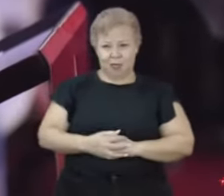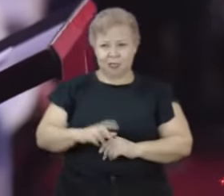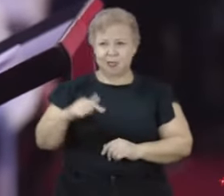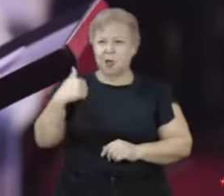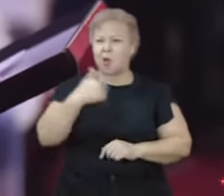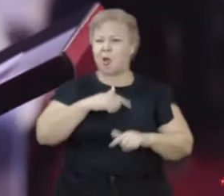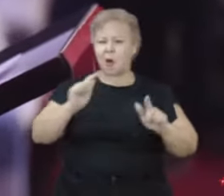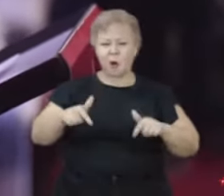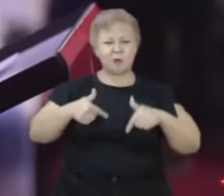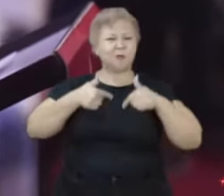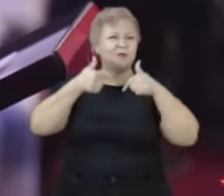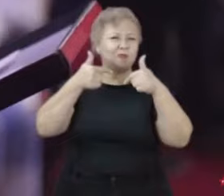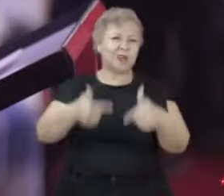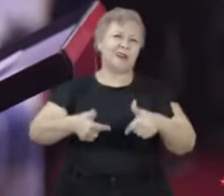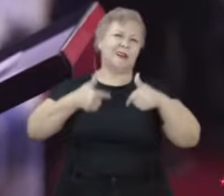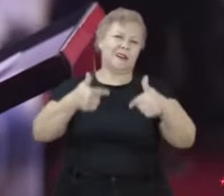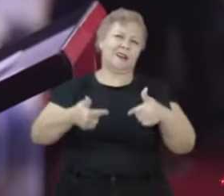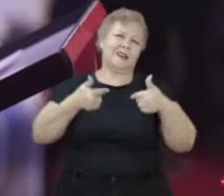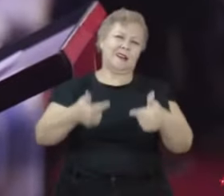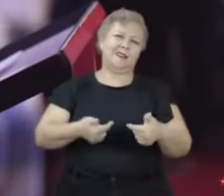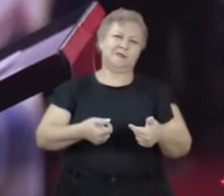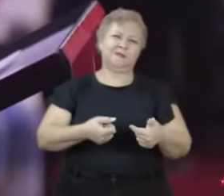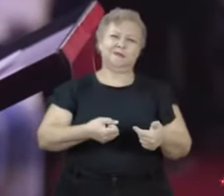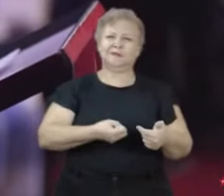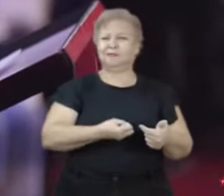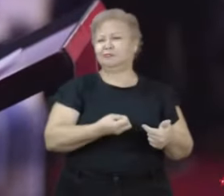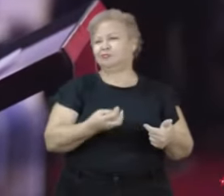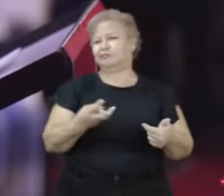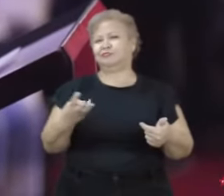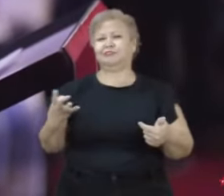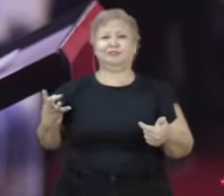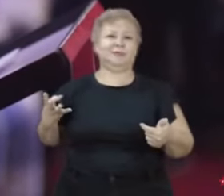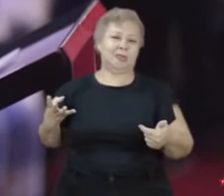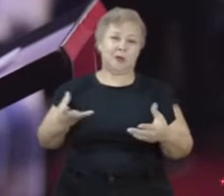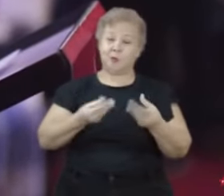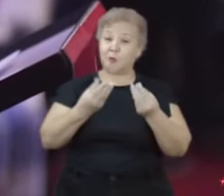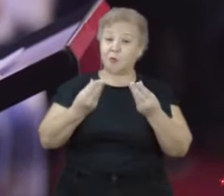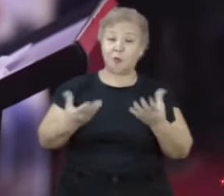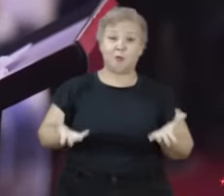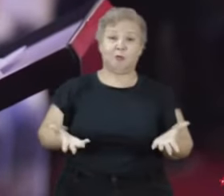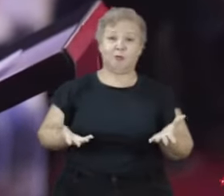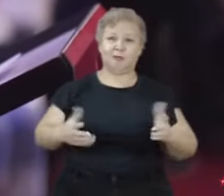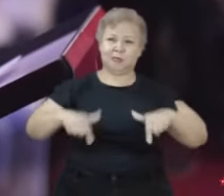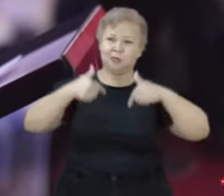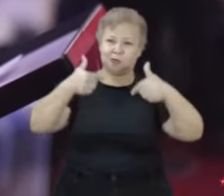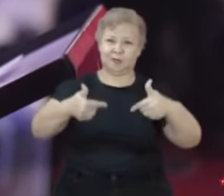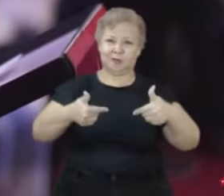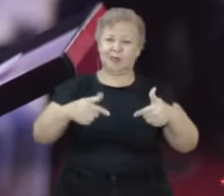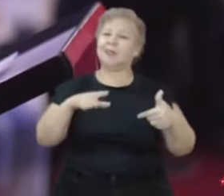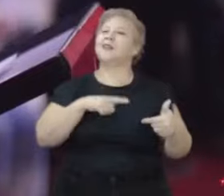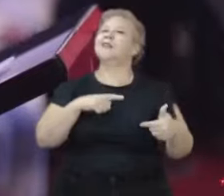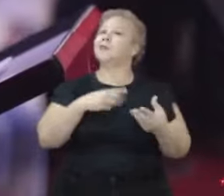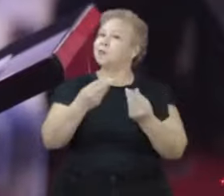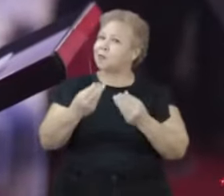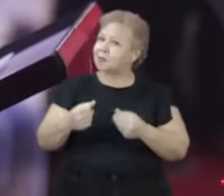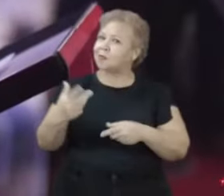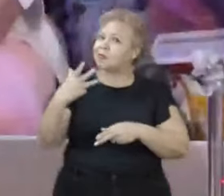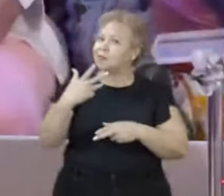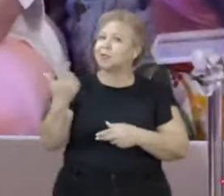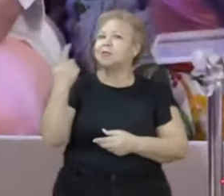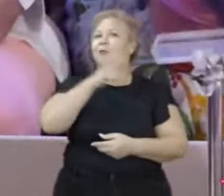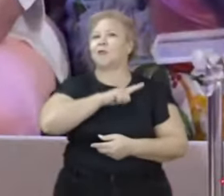travamos incontáveis batalhas, obtivemos tantas conquistas e